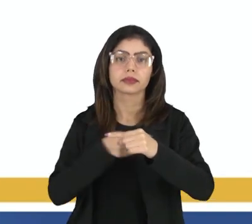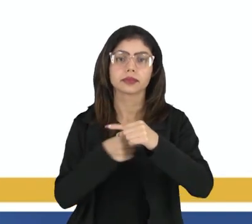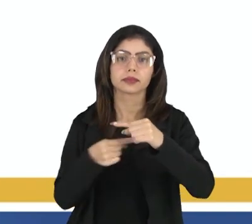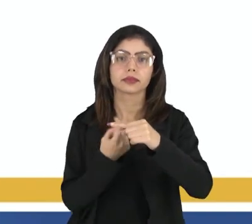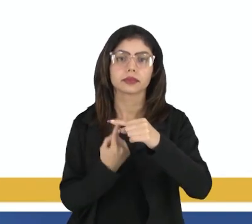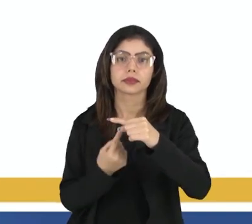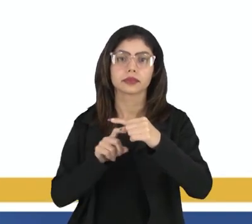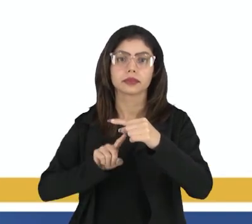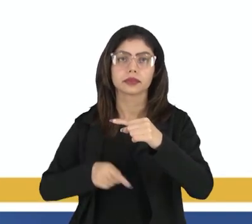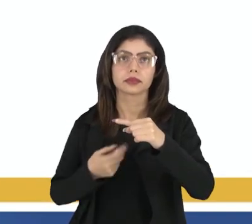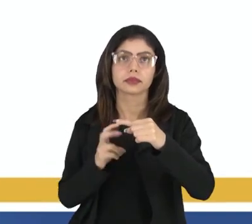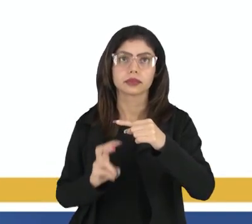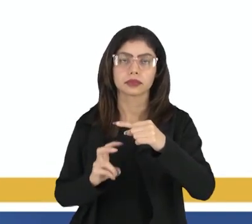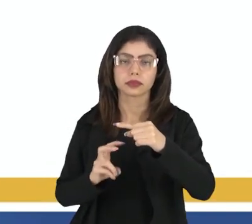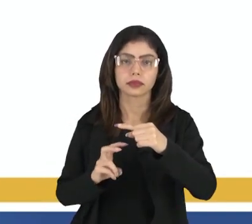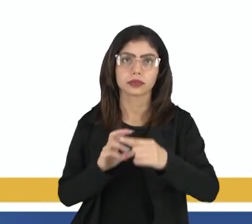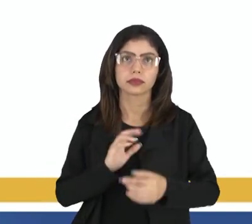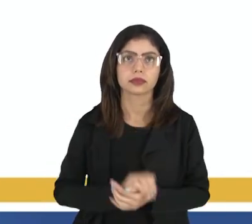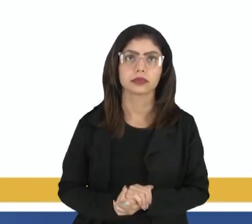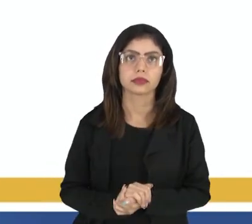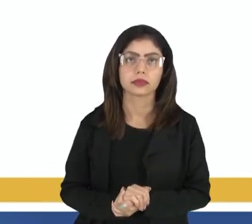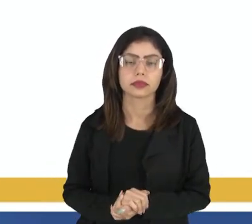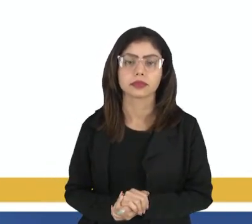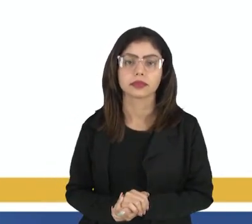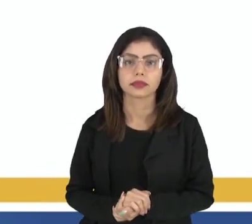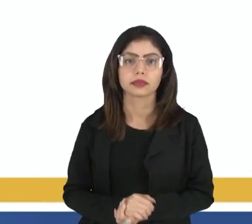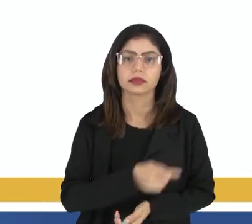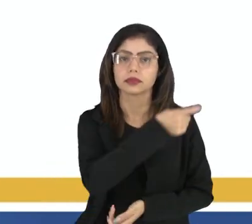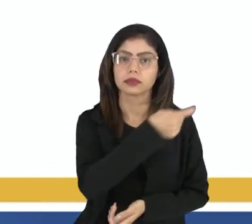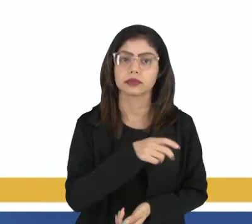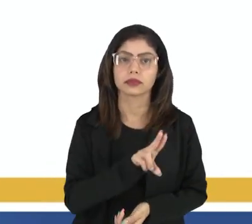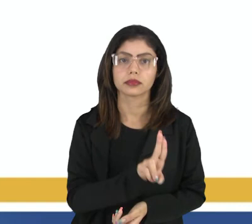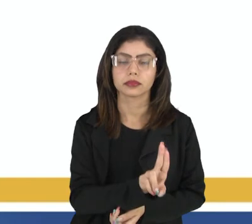300 sobre menos 1,5.